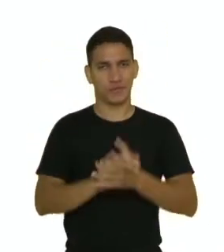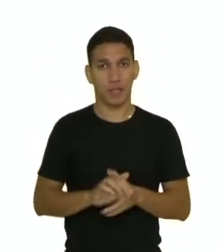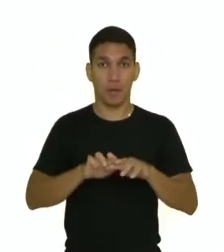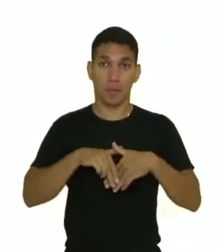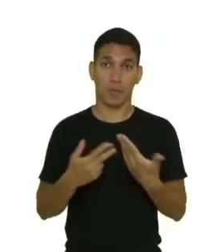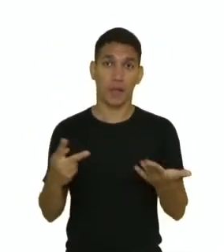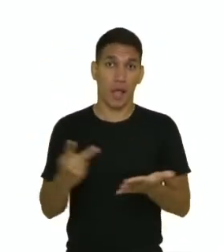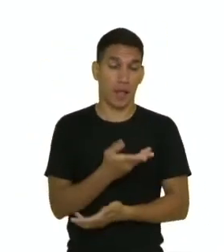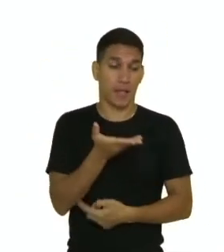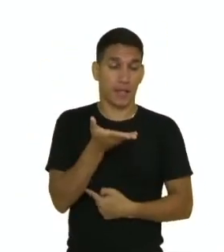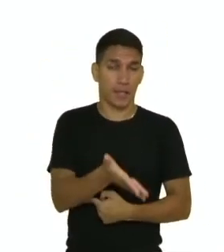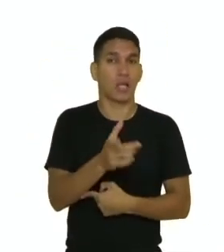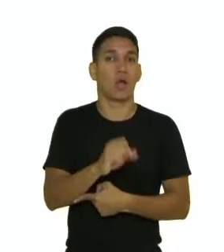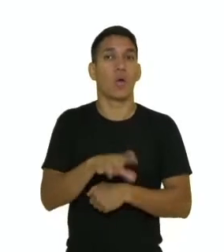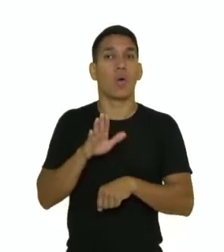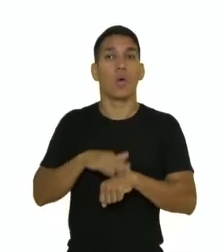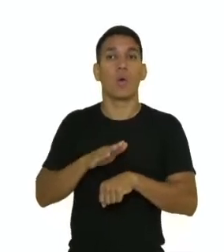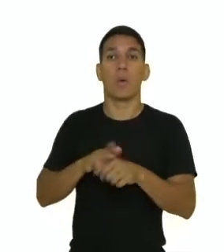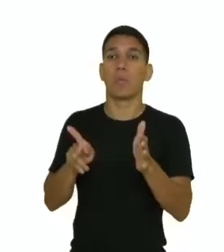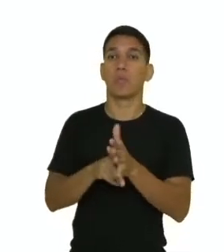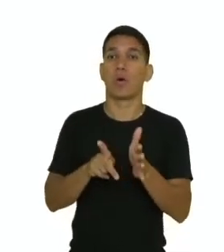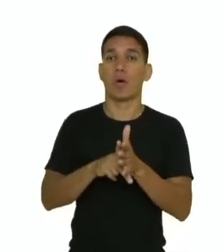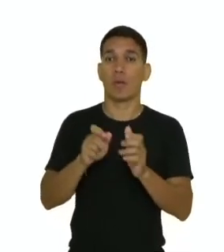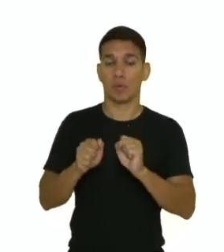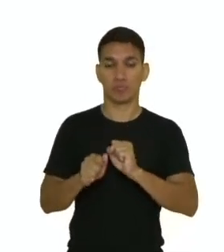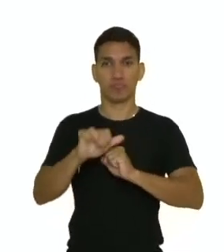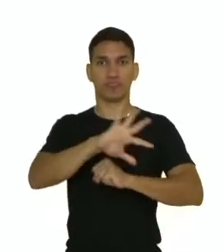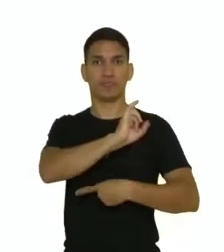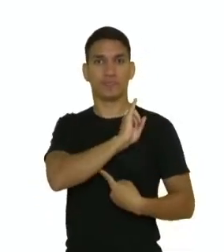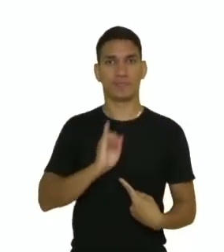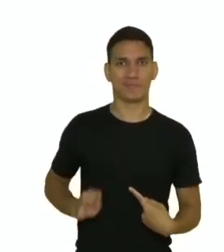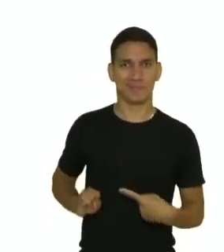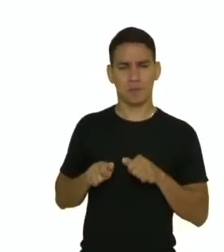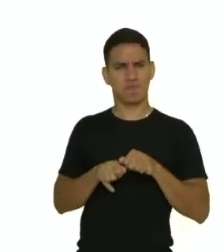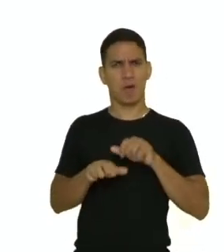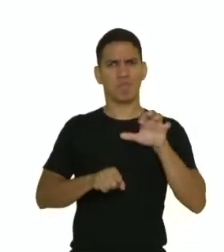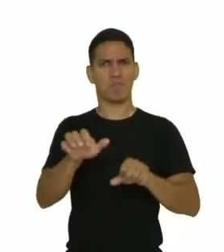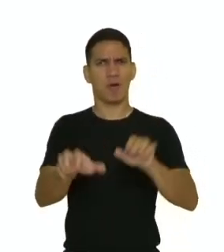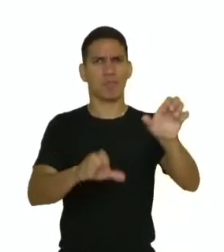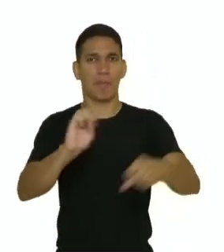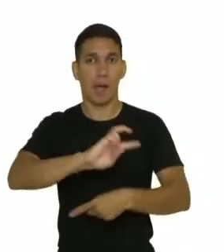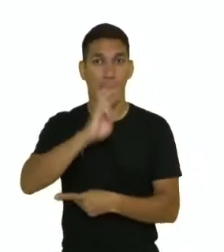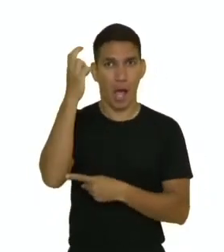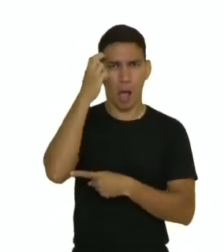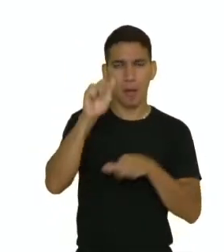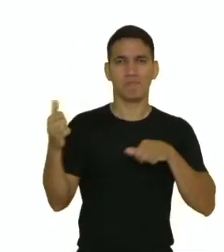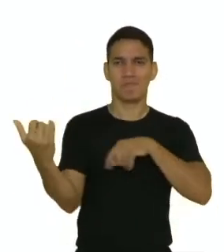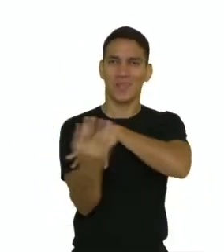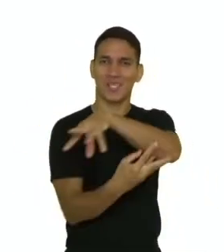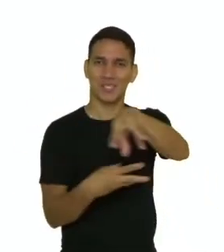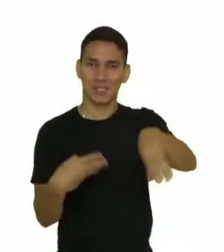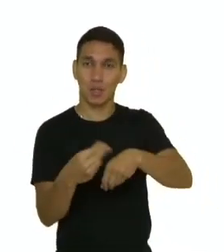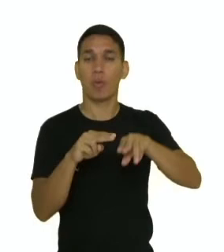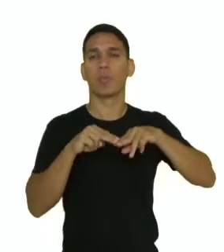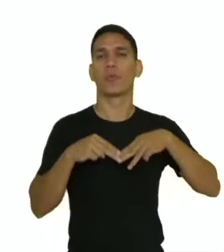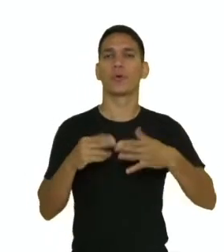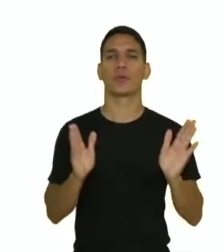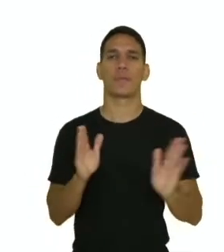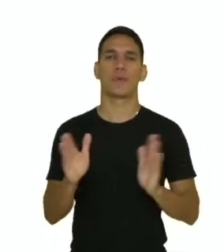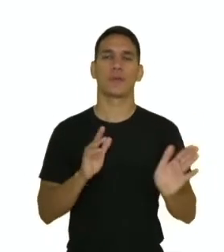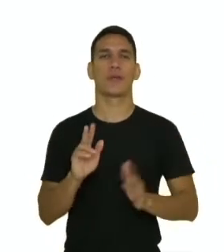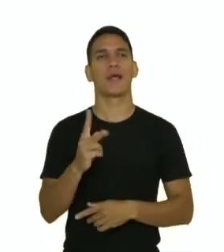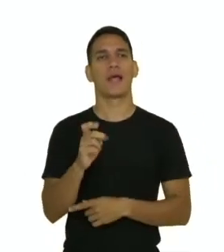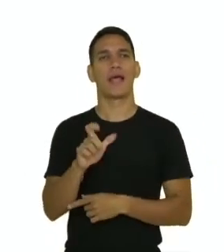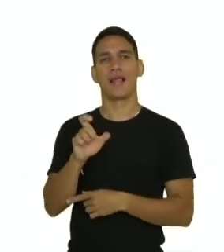aconteceu com o poder do Império Romano, as culturas se misturaram aí, a gente tem o período helenístico.